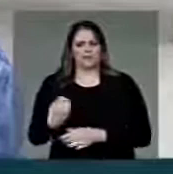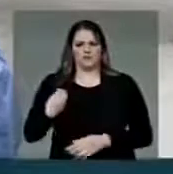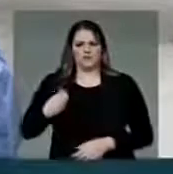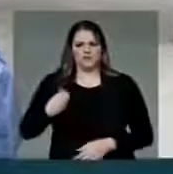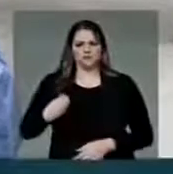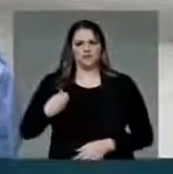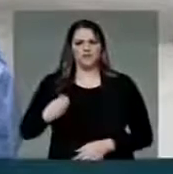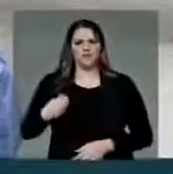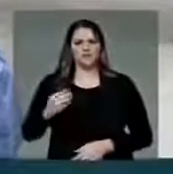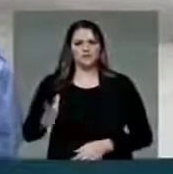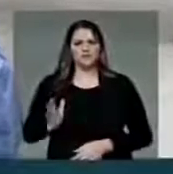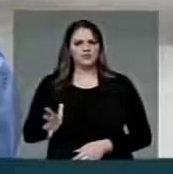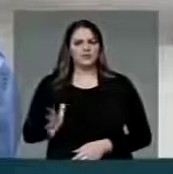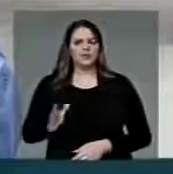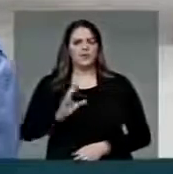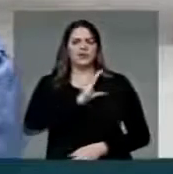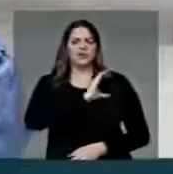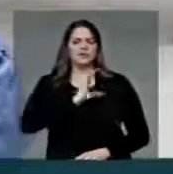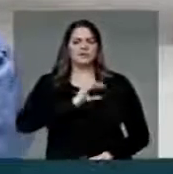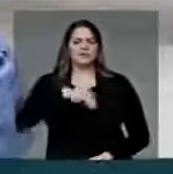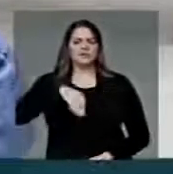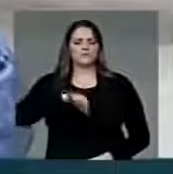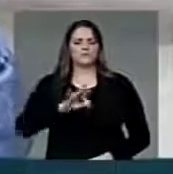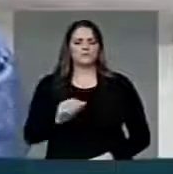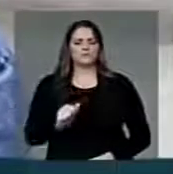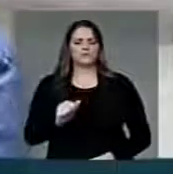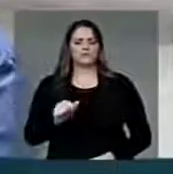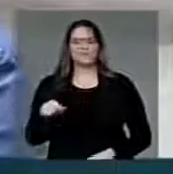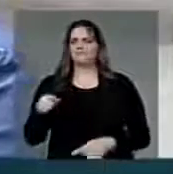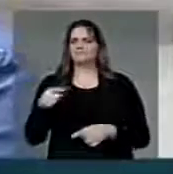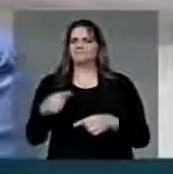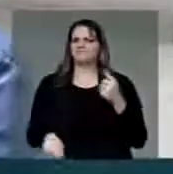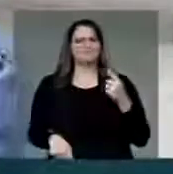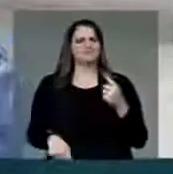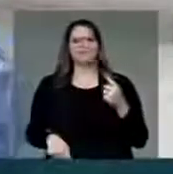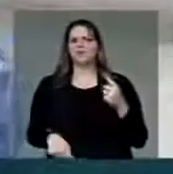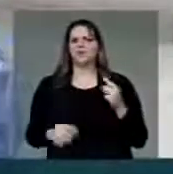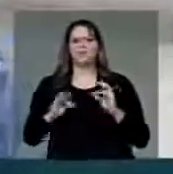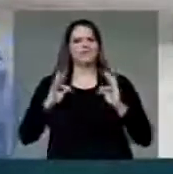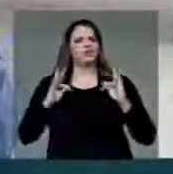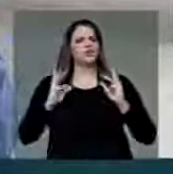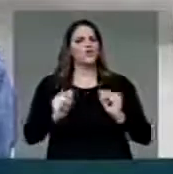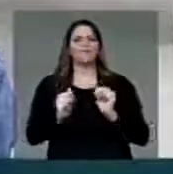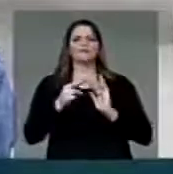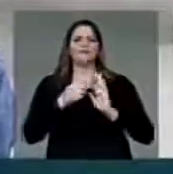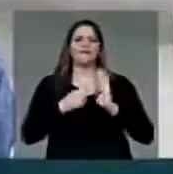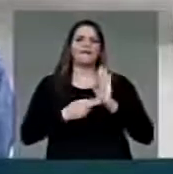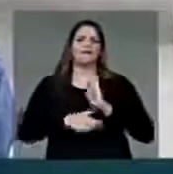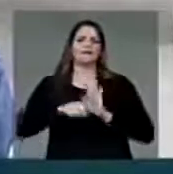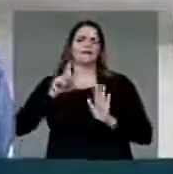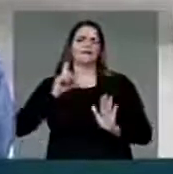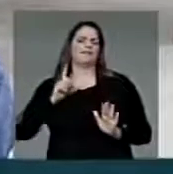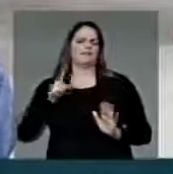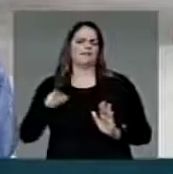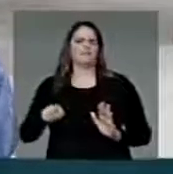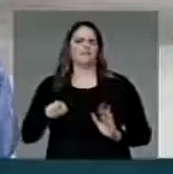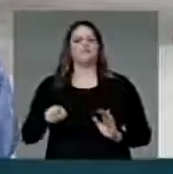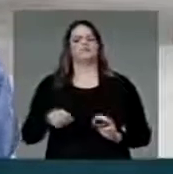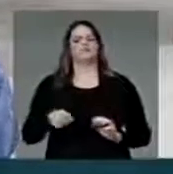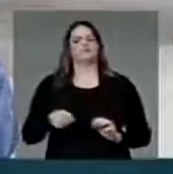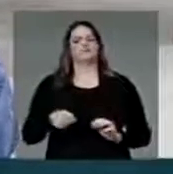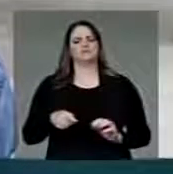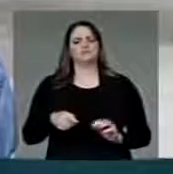funcionamento dessa comissão mista ocorreu em desacordo com todos os preceitos constitucionais e